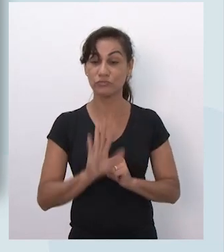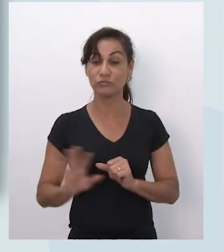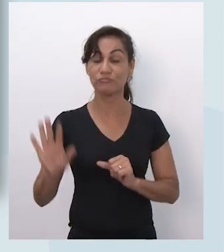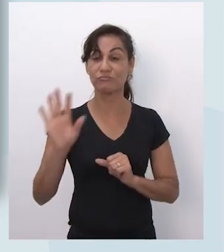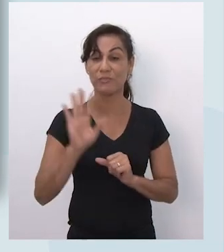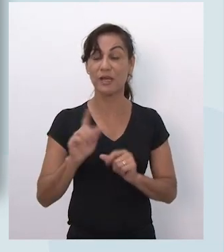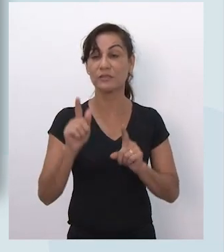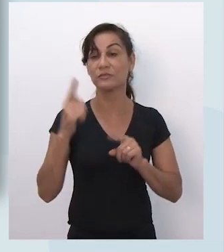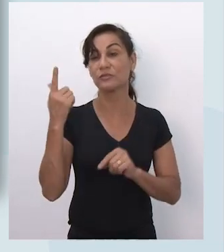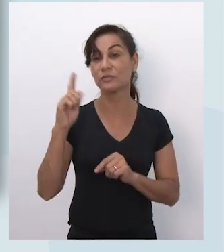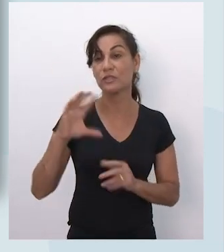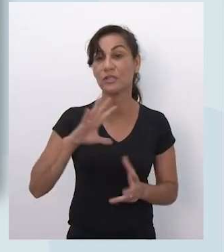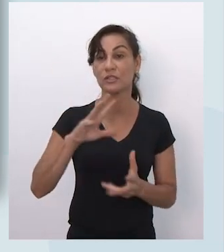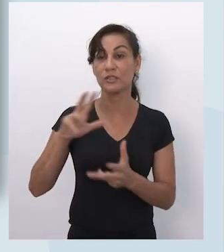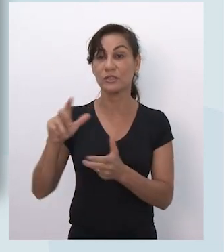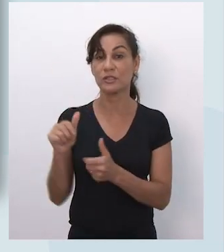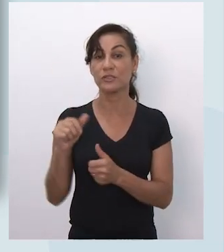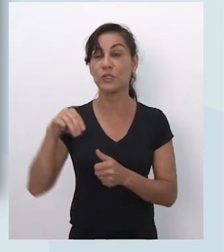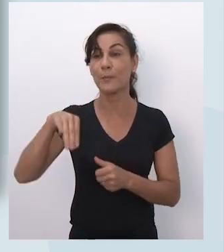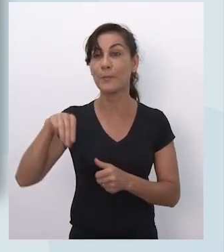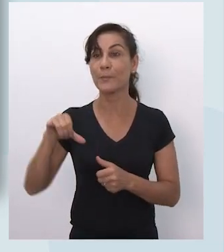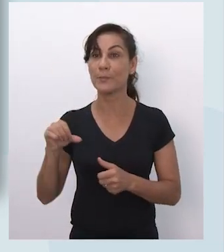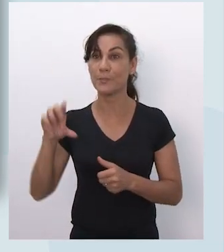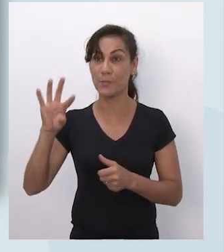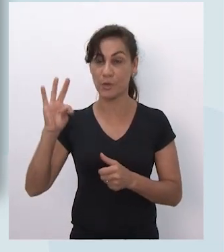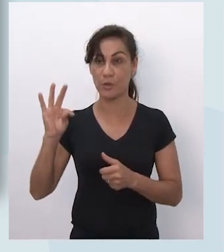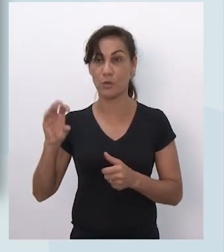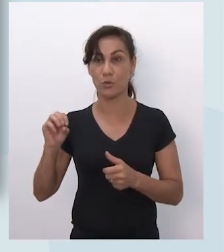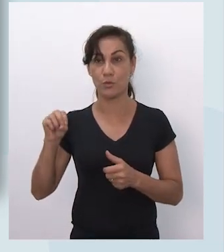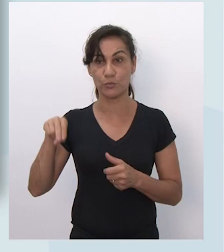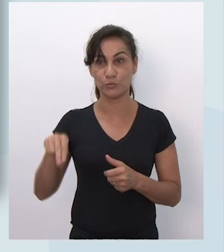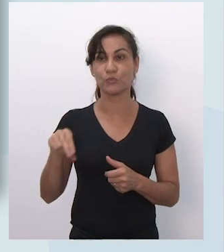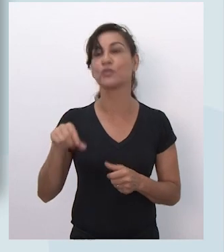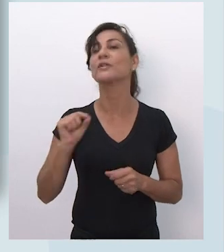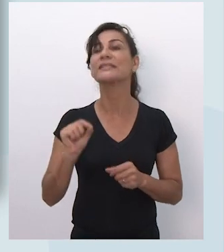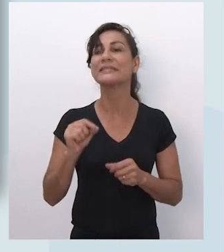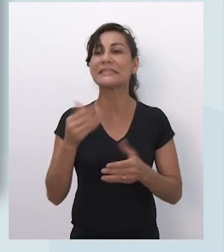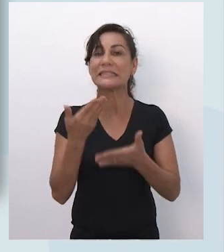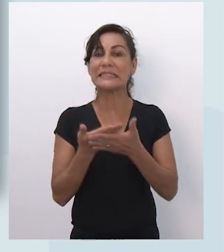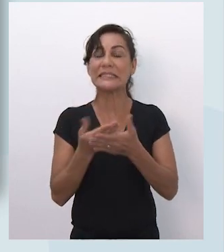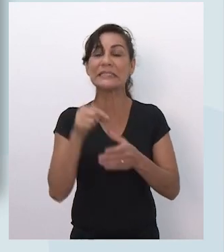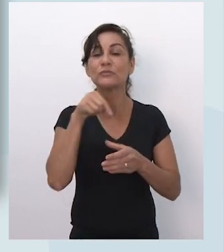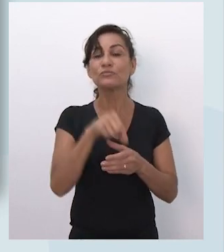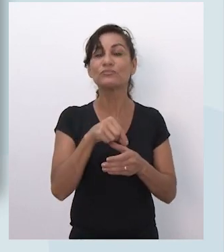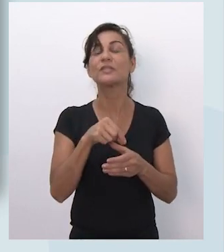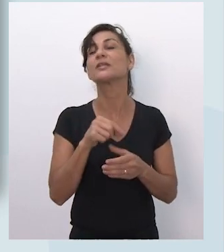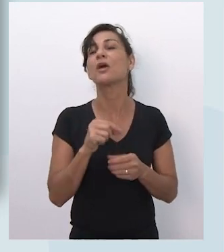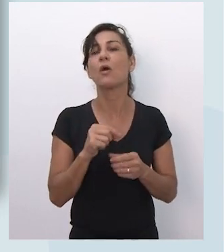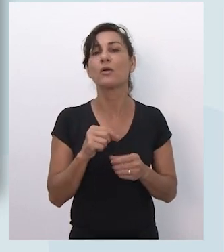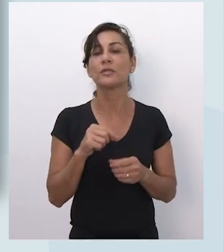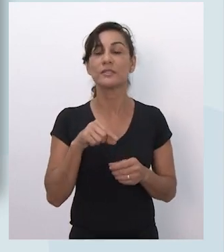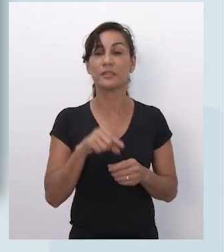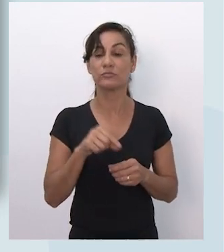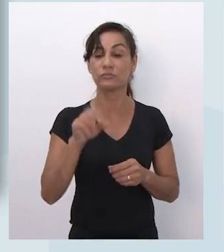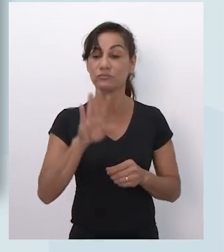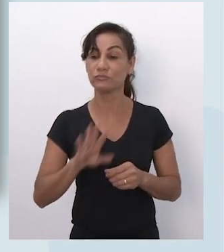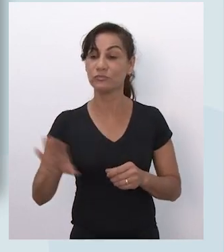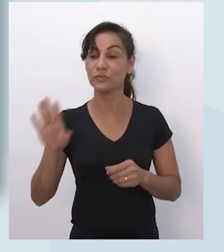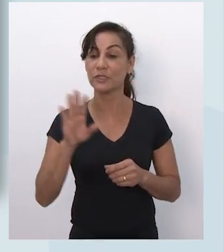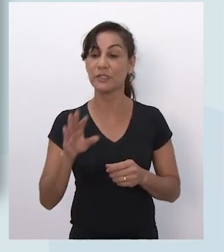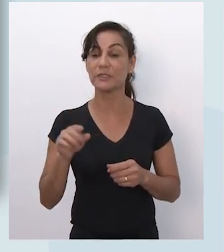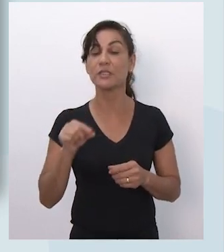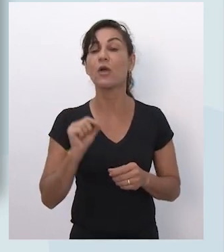geográfico de Milton Santos, que a gente também trabalha na geografia escolar, né? Que é considerando o espaço geográfico